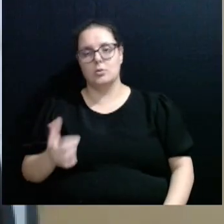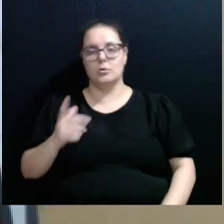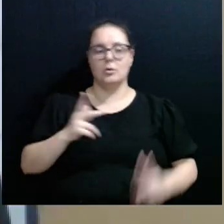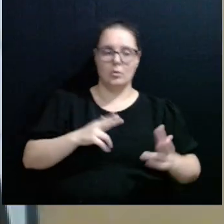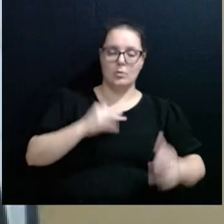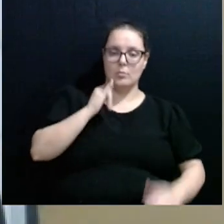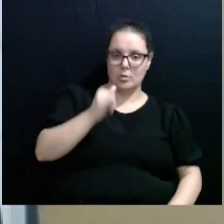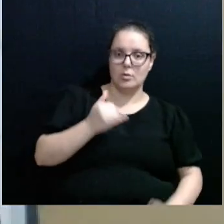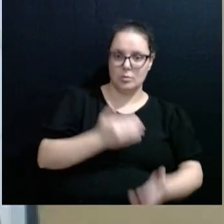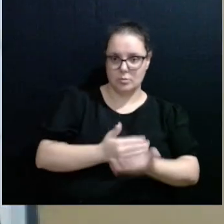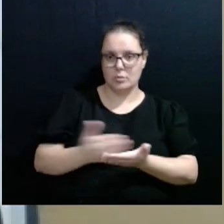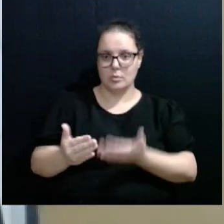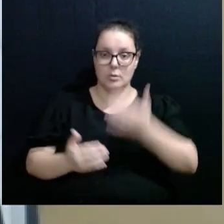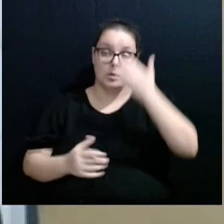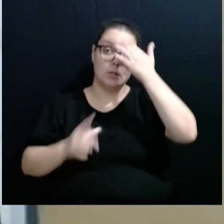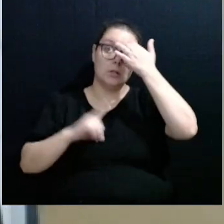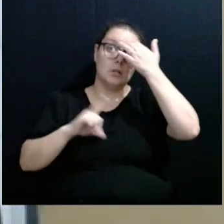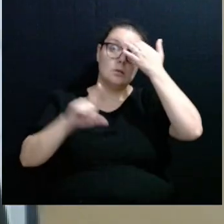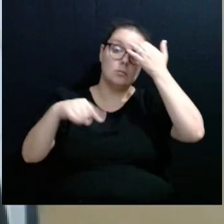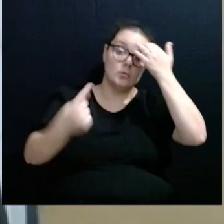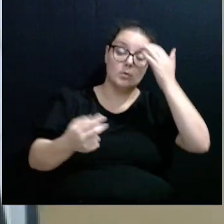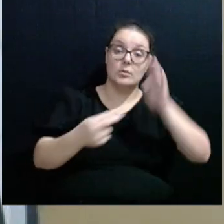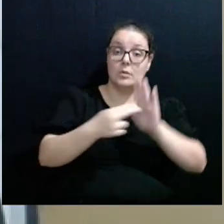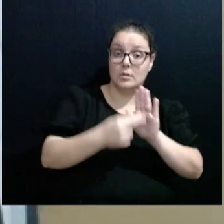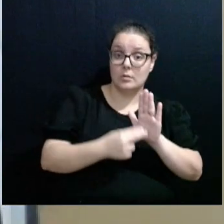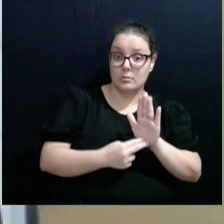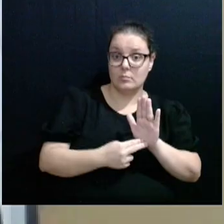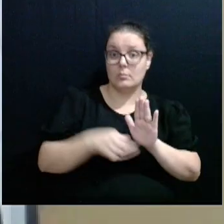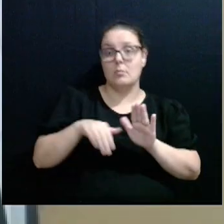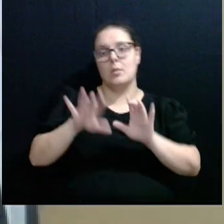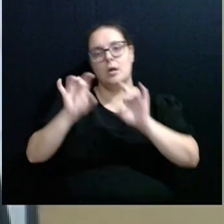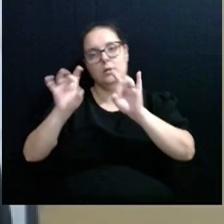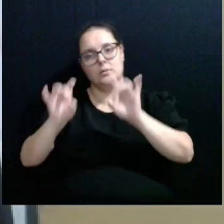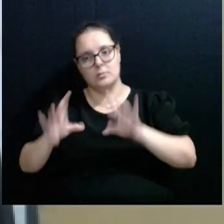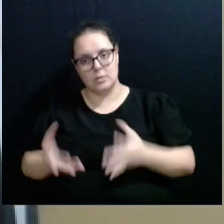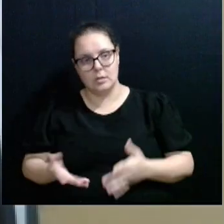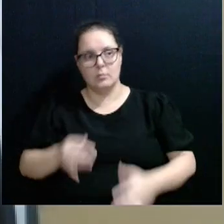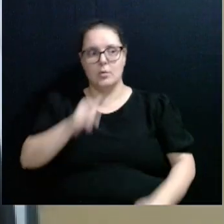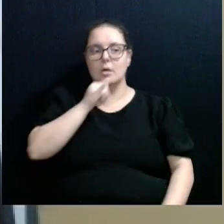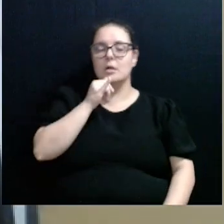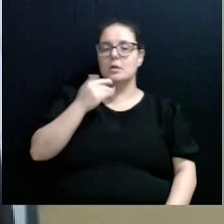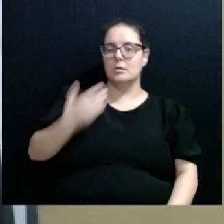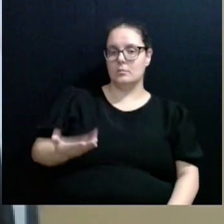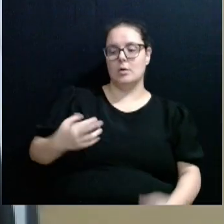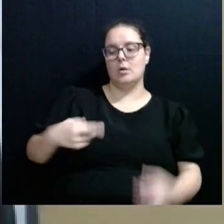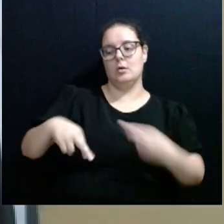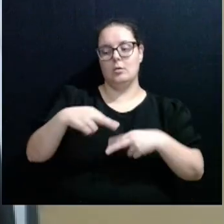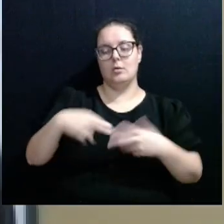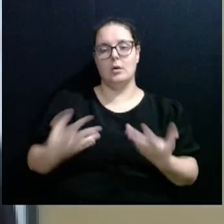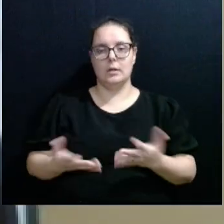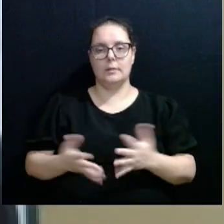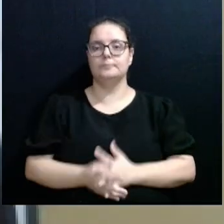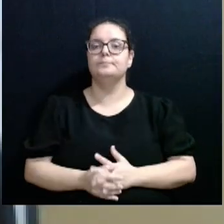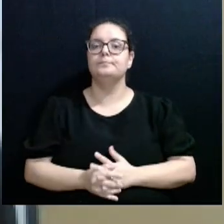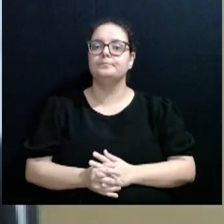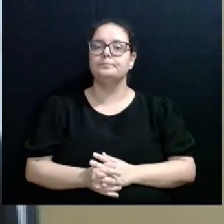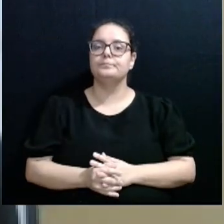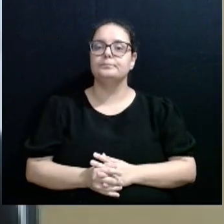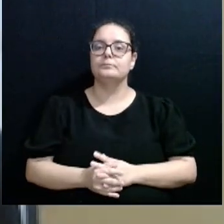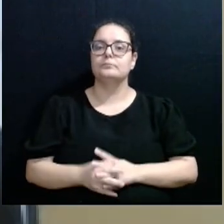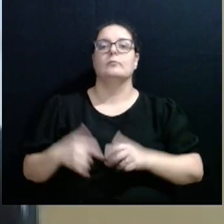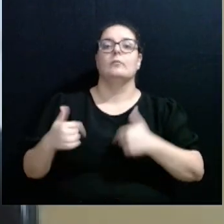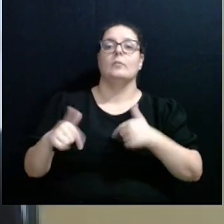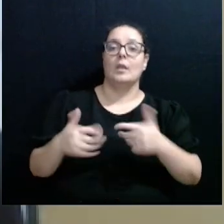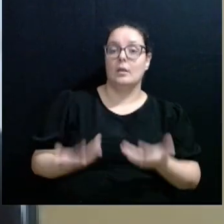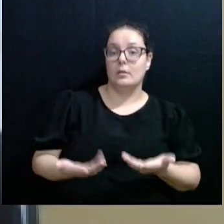temos outras normas mais específicas, por exemplo, com relação a ambiente de